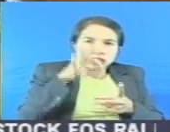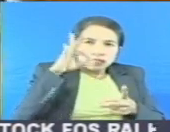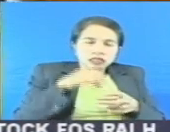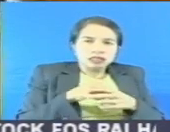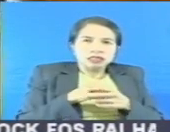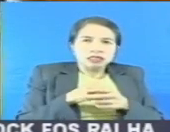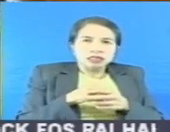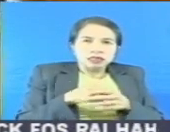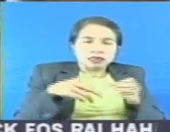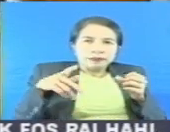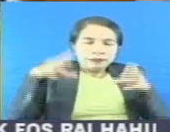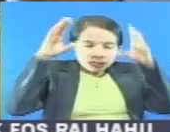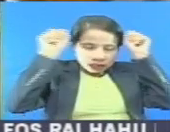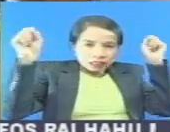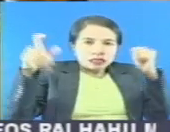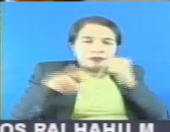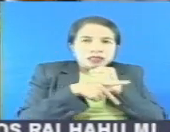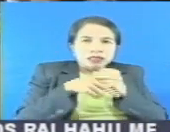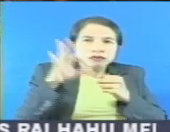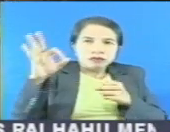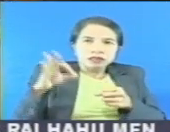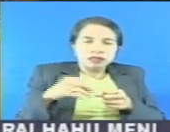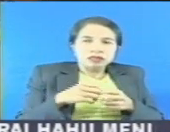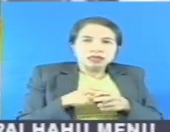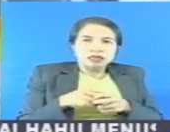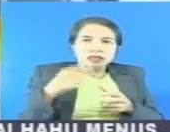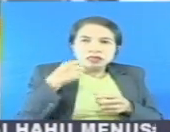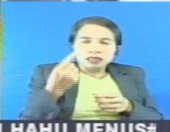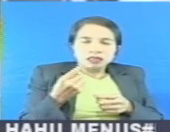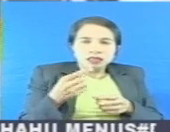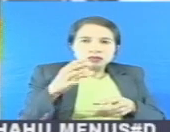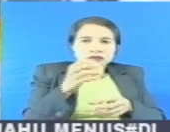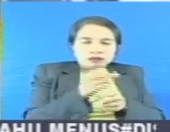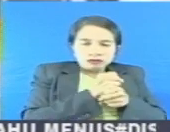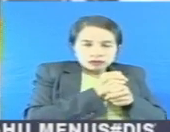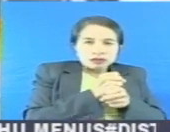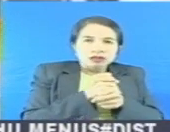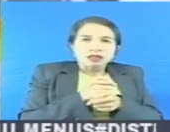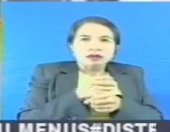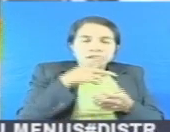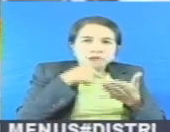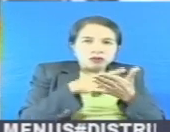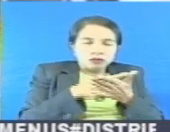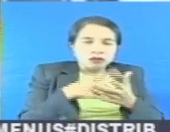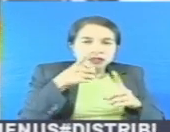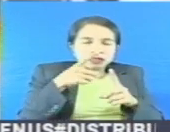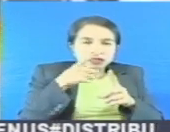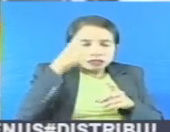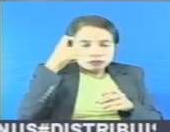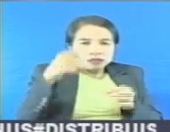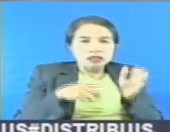Presidente bancada Fretilin, Francisco Miranda Branco declara, dada ricas proposta também se apresenta candidato FON.